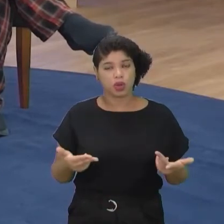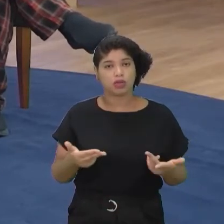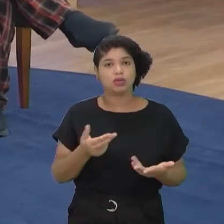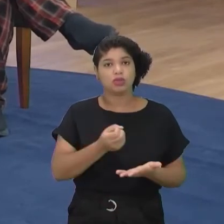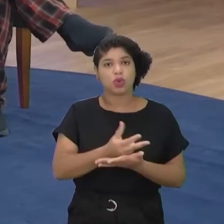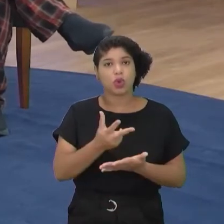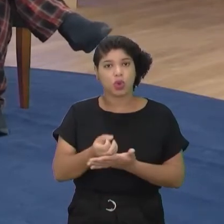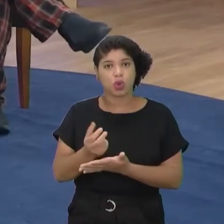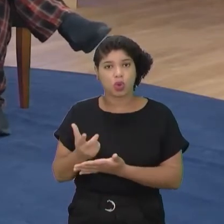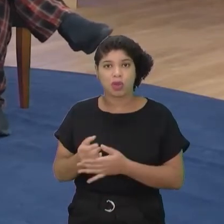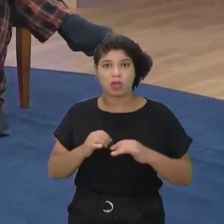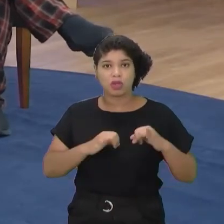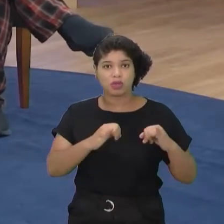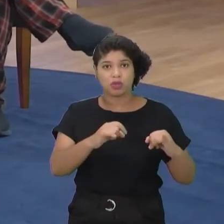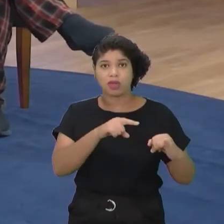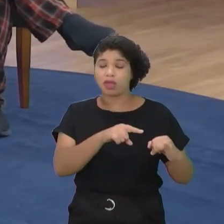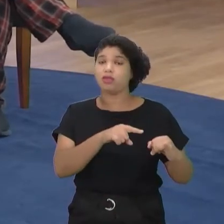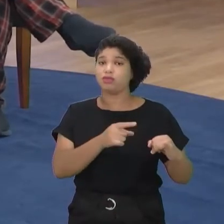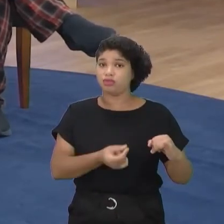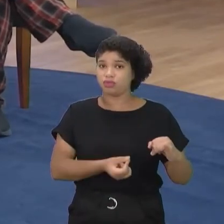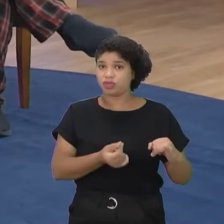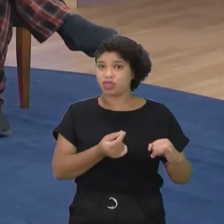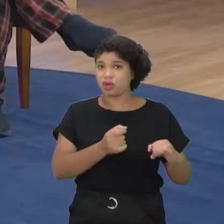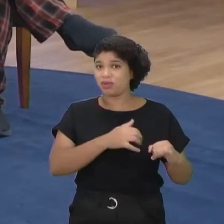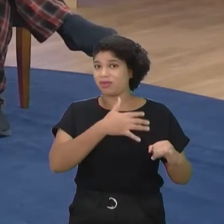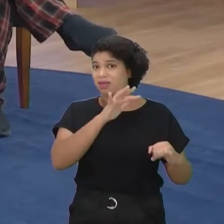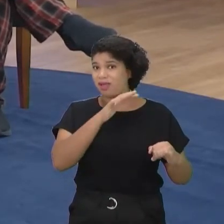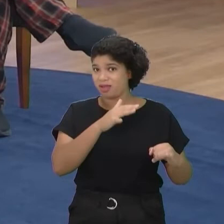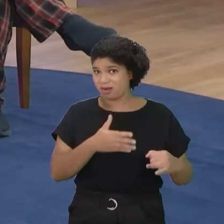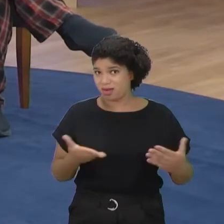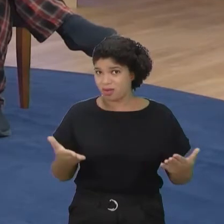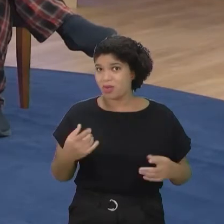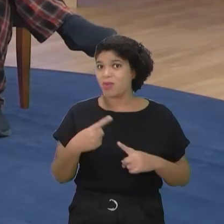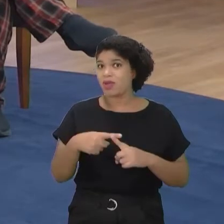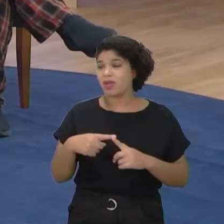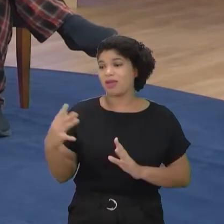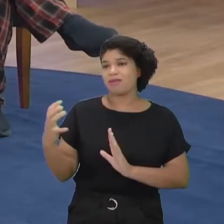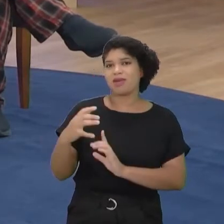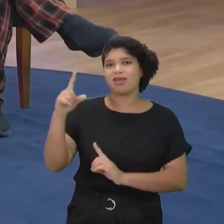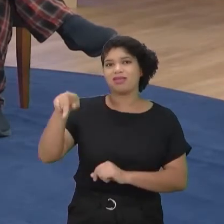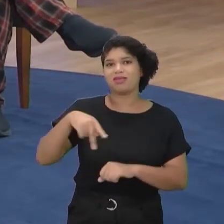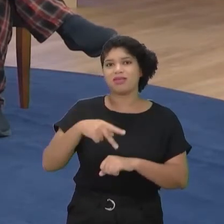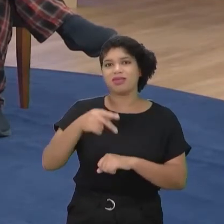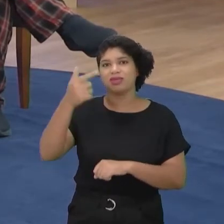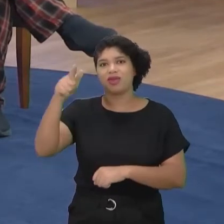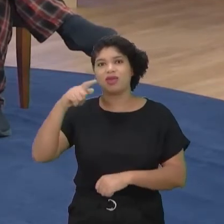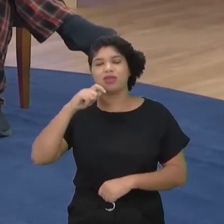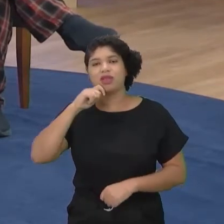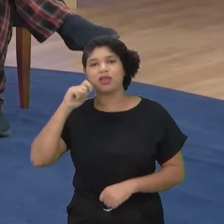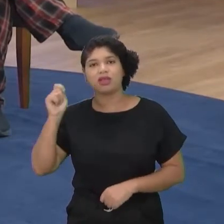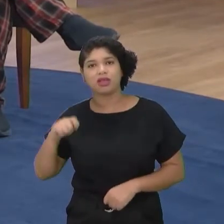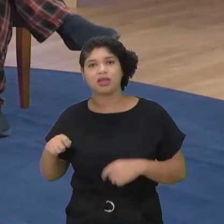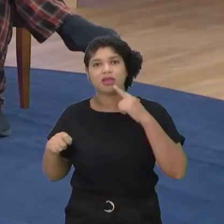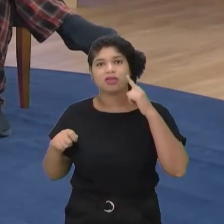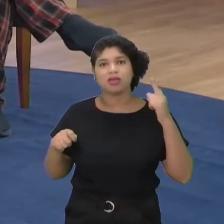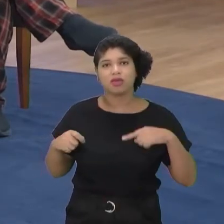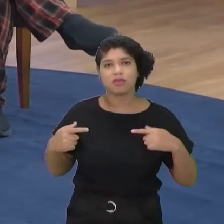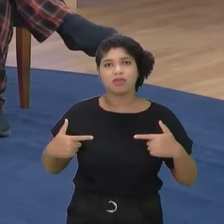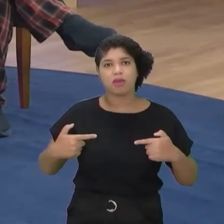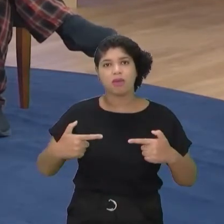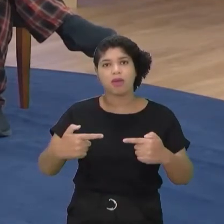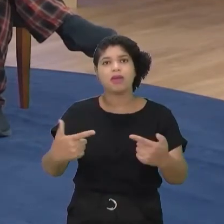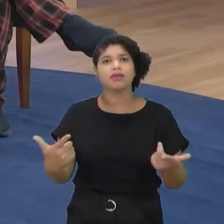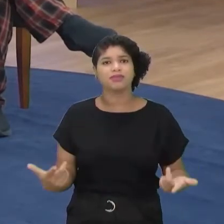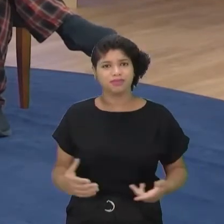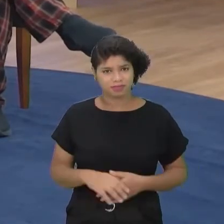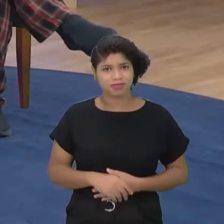E então, assim como a gente é afetado por essas grandes mudanças, por que a gente não poderia pensar que a gente também